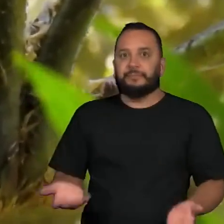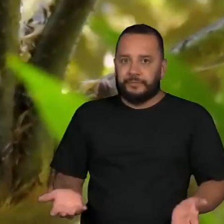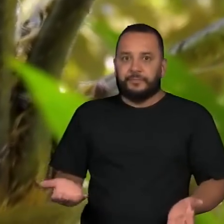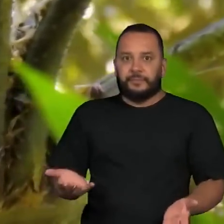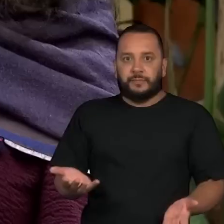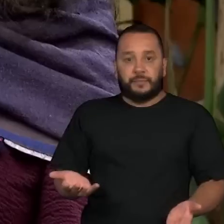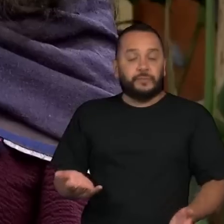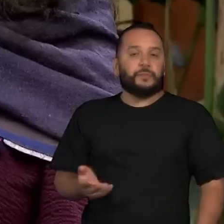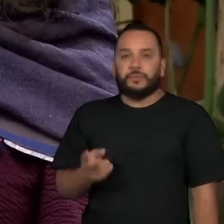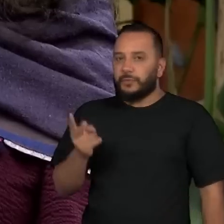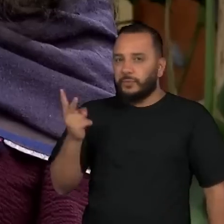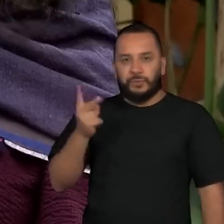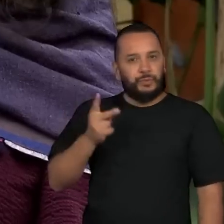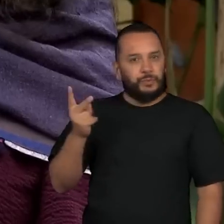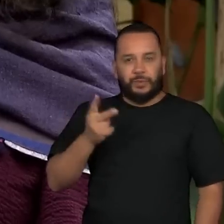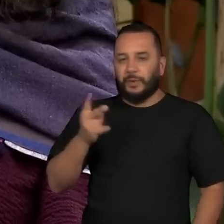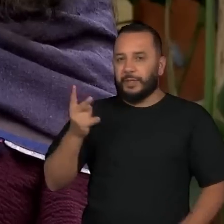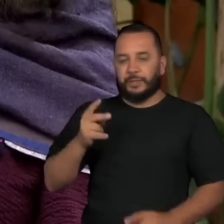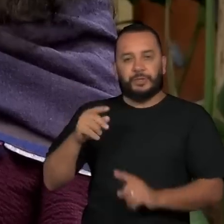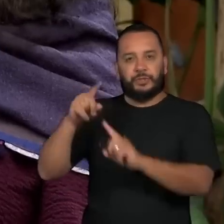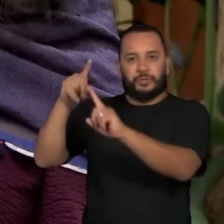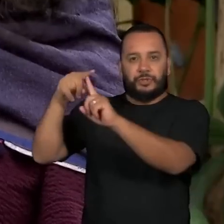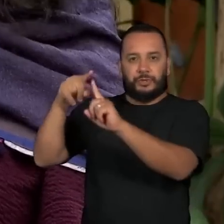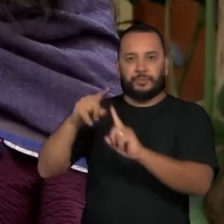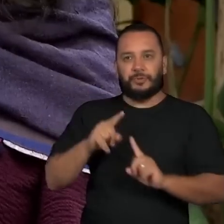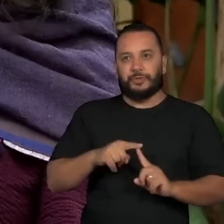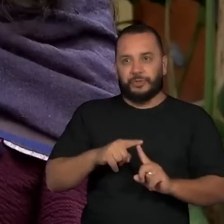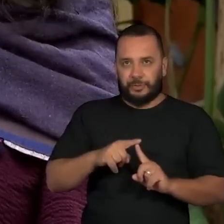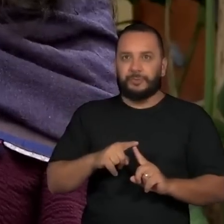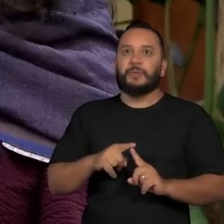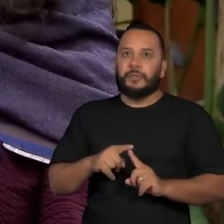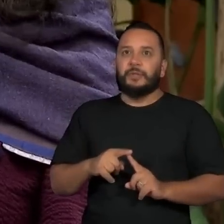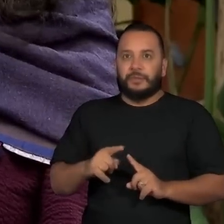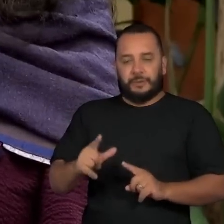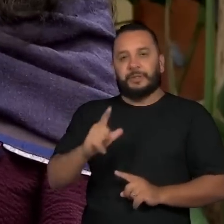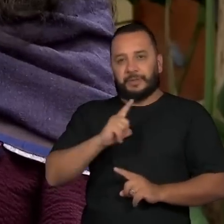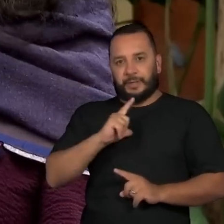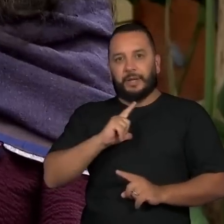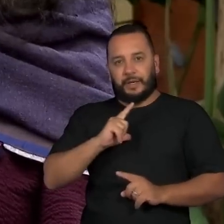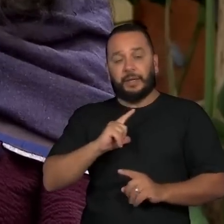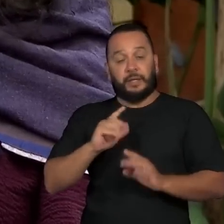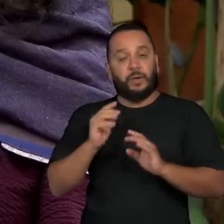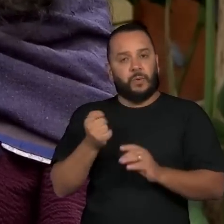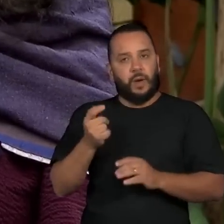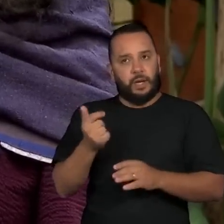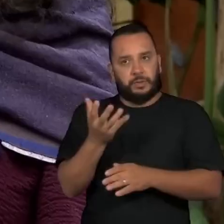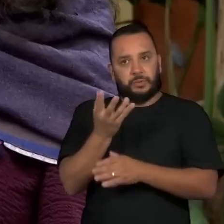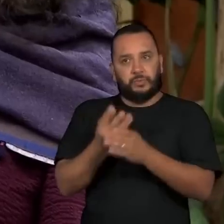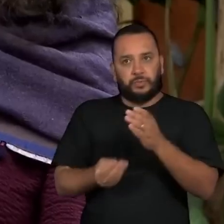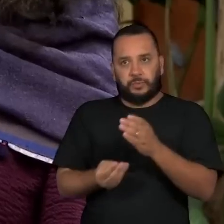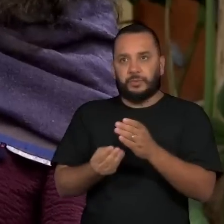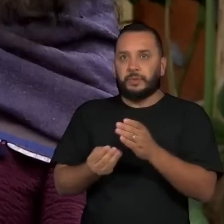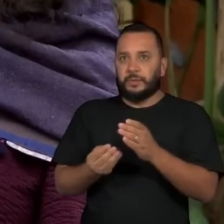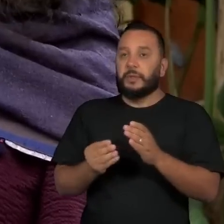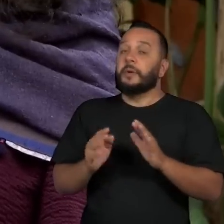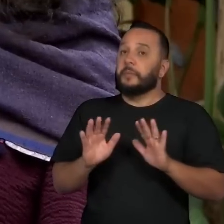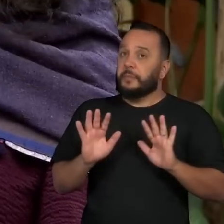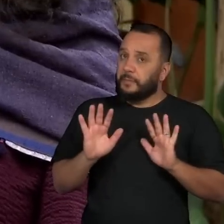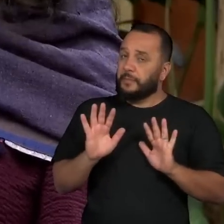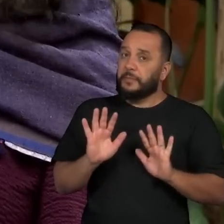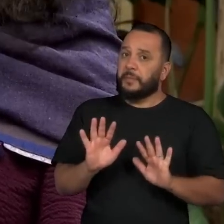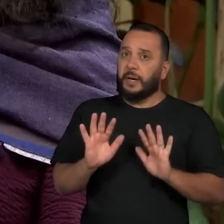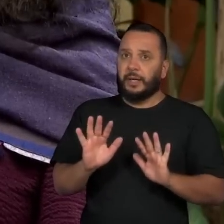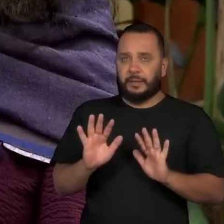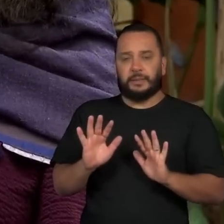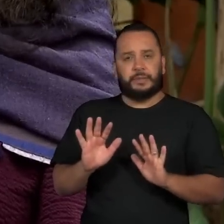Ambas das espécies são consideradas criticamente ameaçadas. Os muriquis do norte têm uma faixa